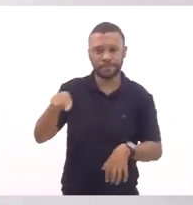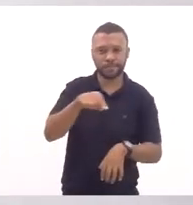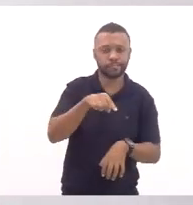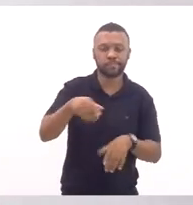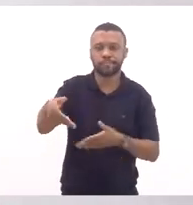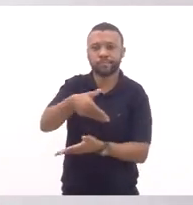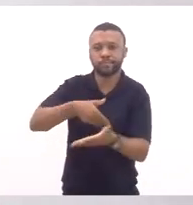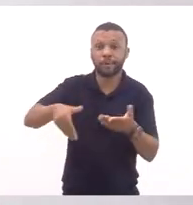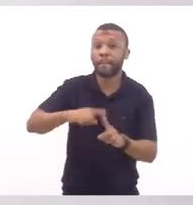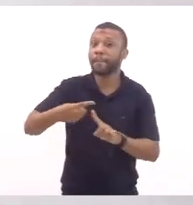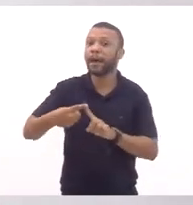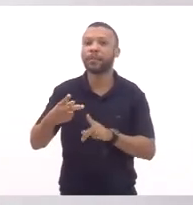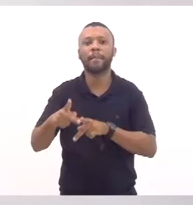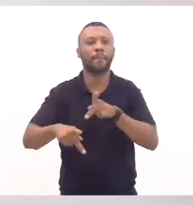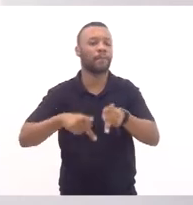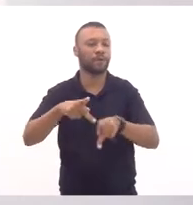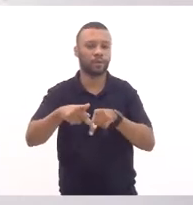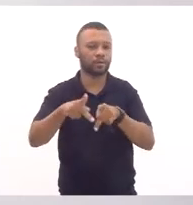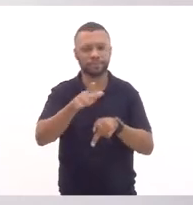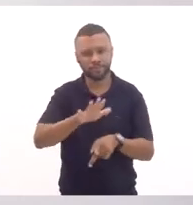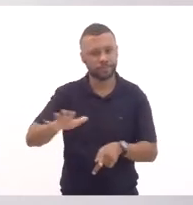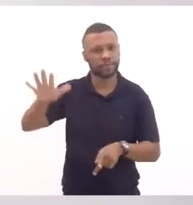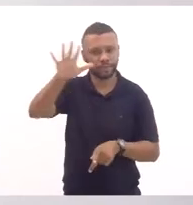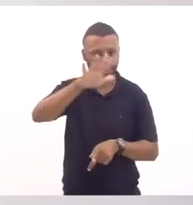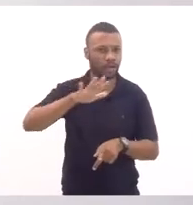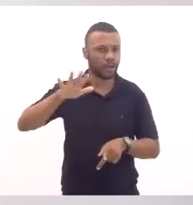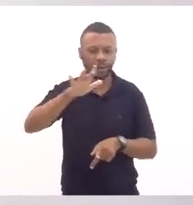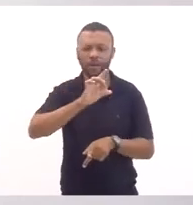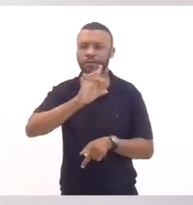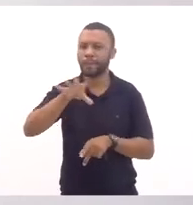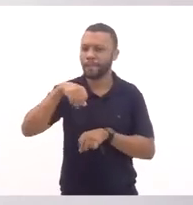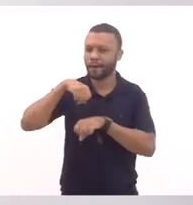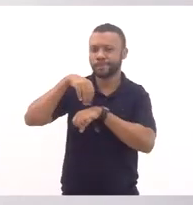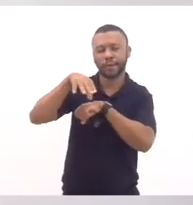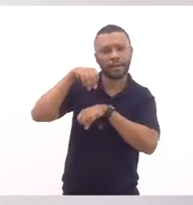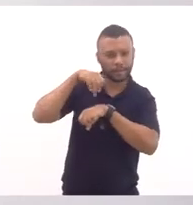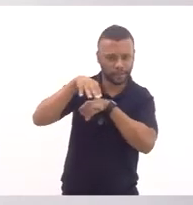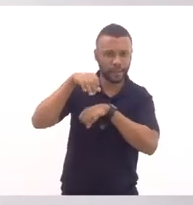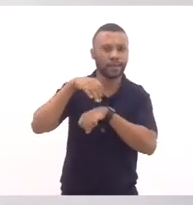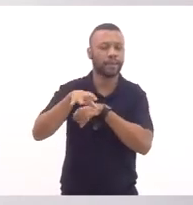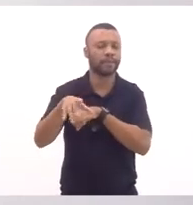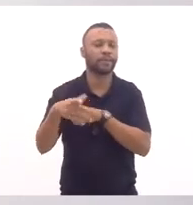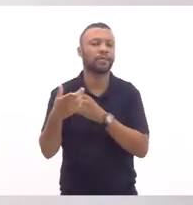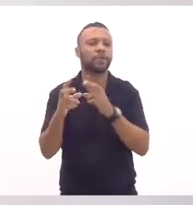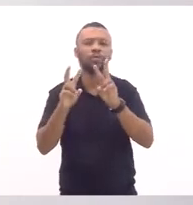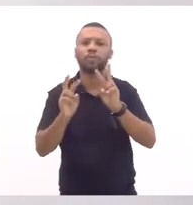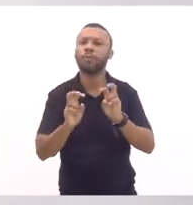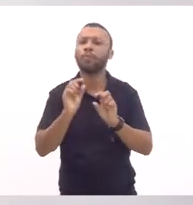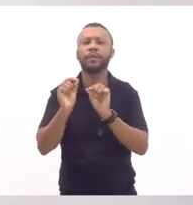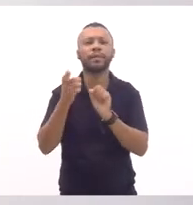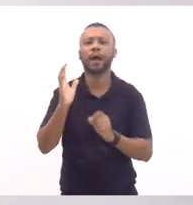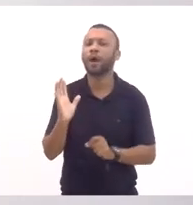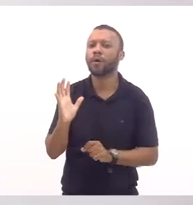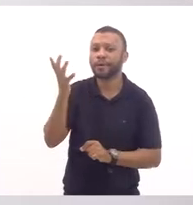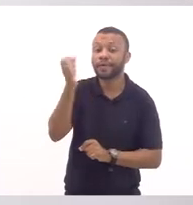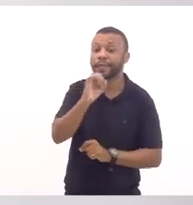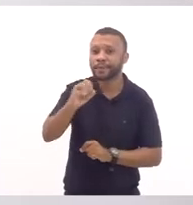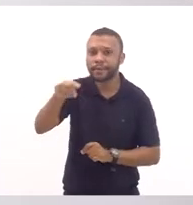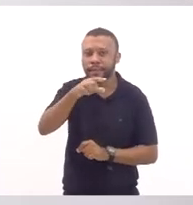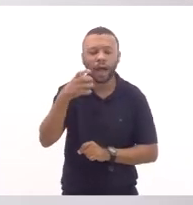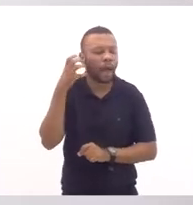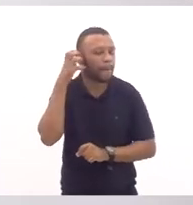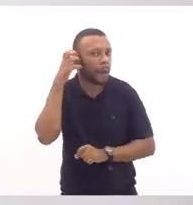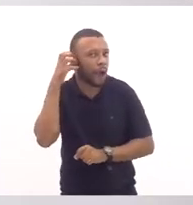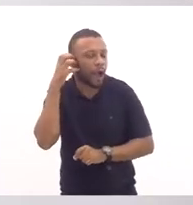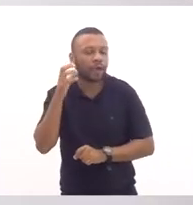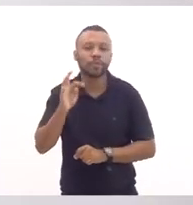a população, né, de modo geral. Então, só para dar esse feedback do que está rolando, se tiver alguém ouvindo a Rádio Tupi